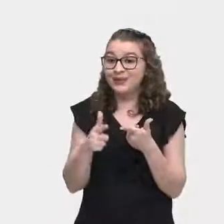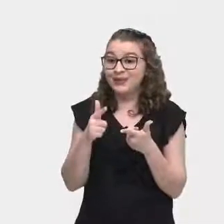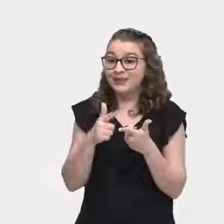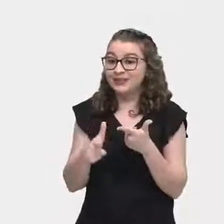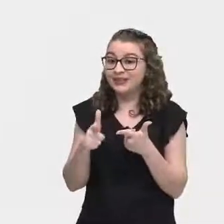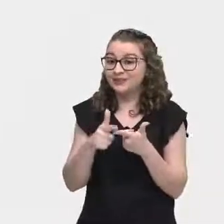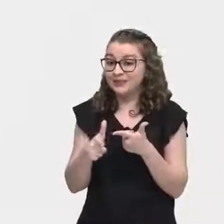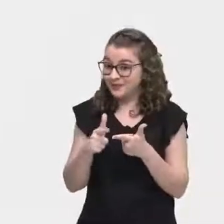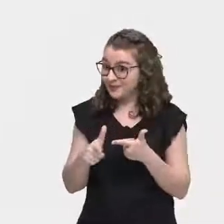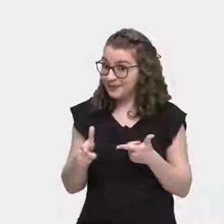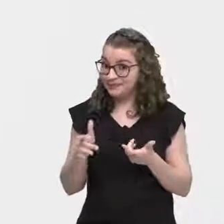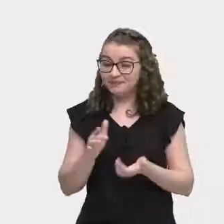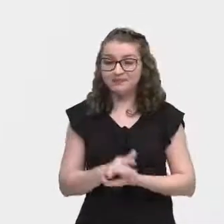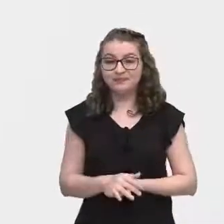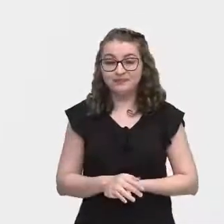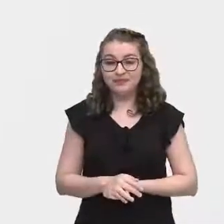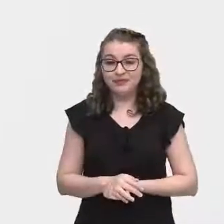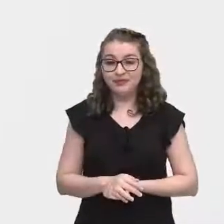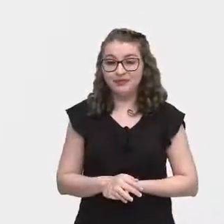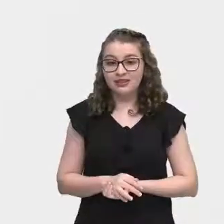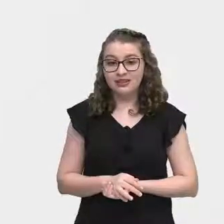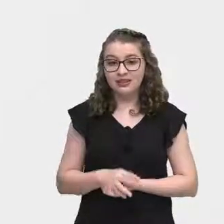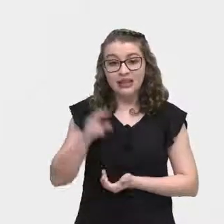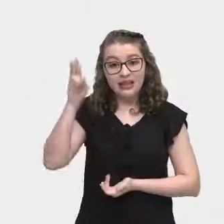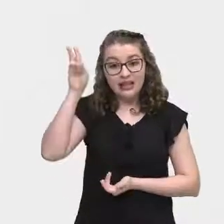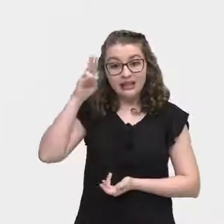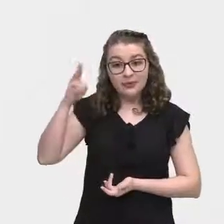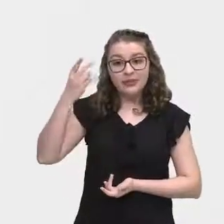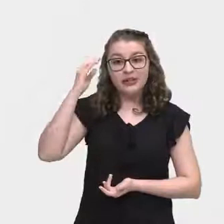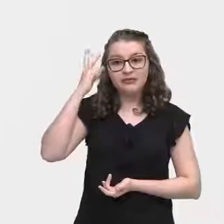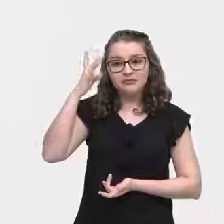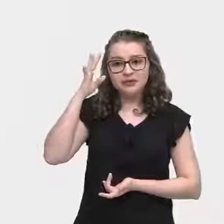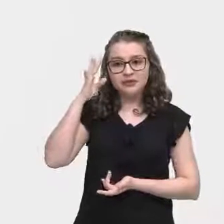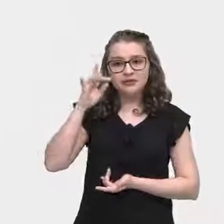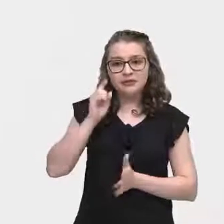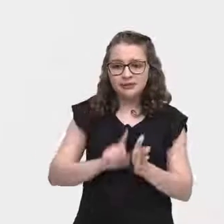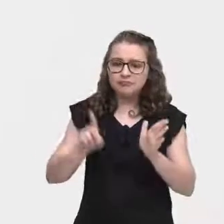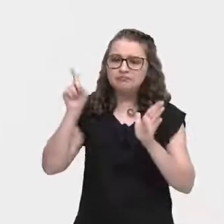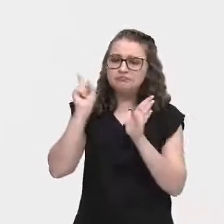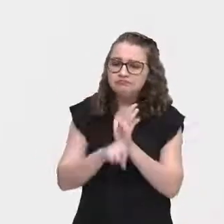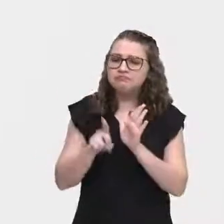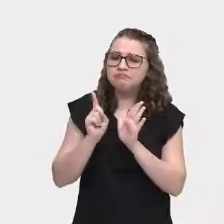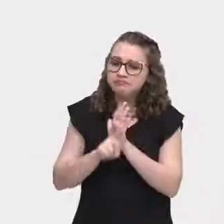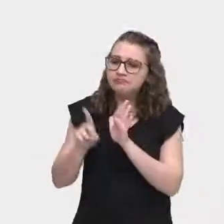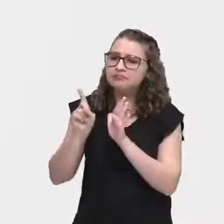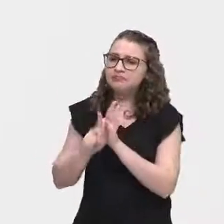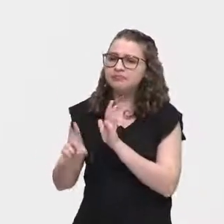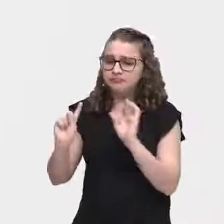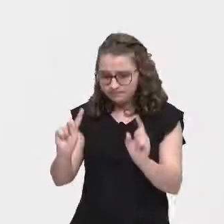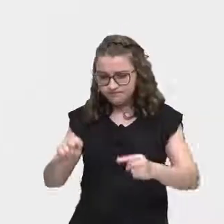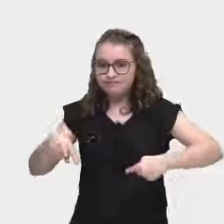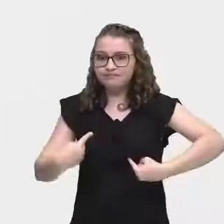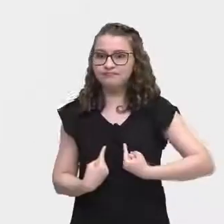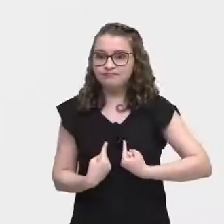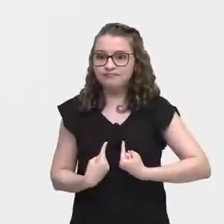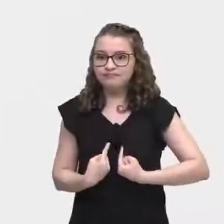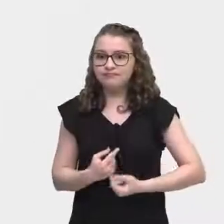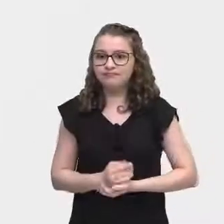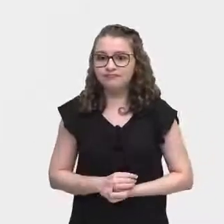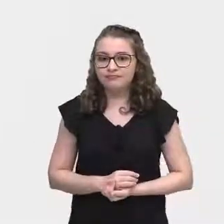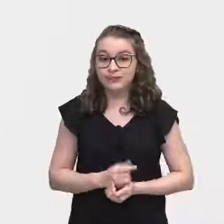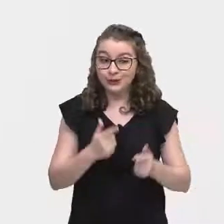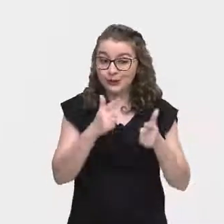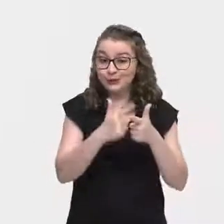sabe que a filosofia, ela também levanta alguns questionamentos, algumas indagações, que nós chamamos